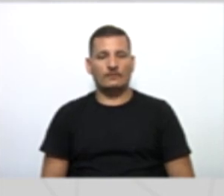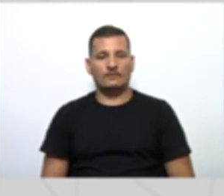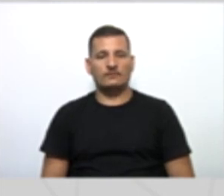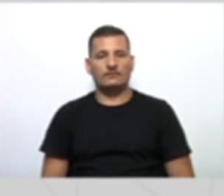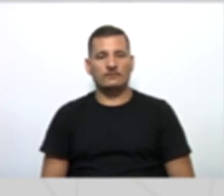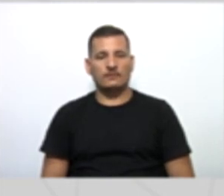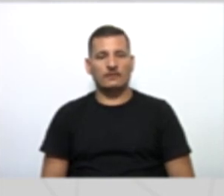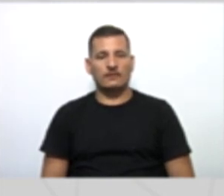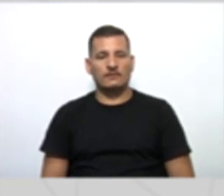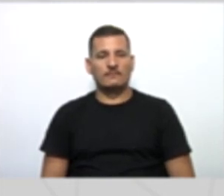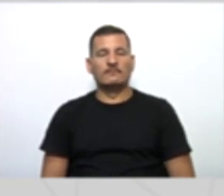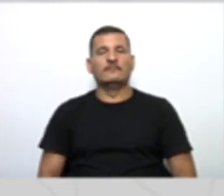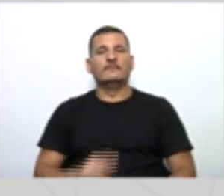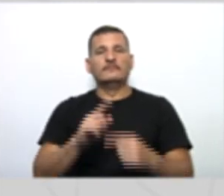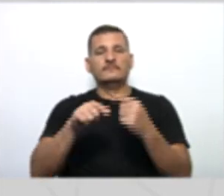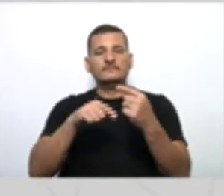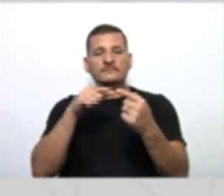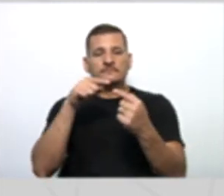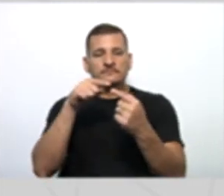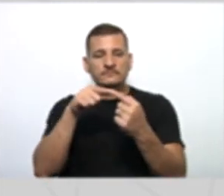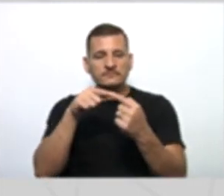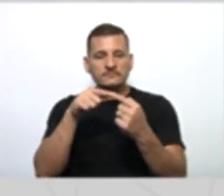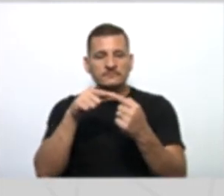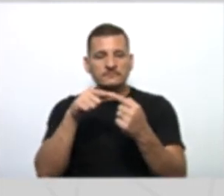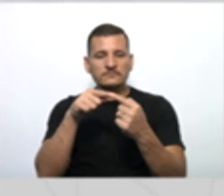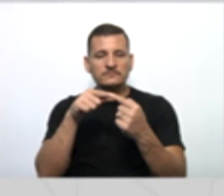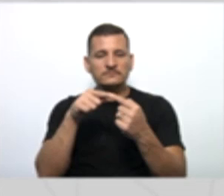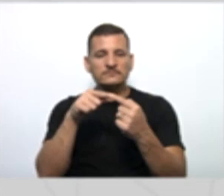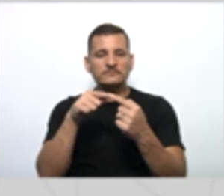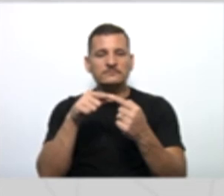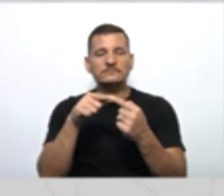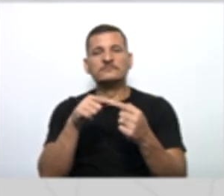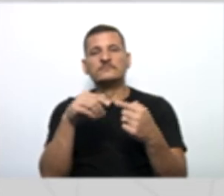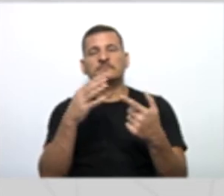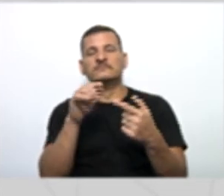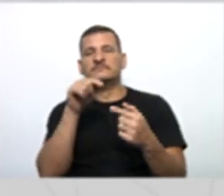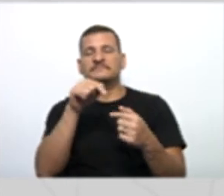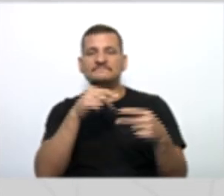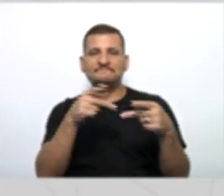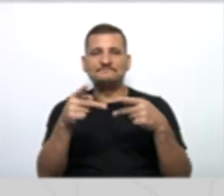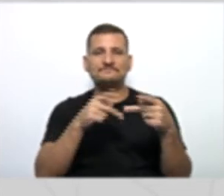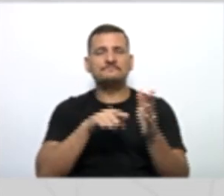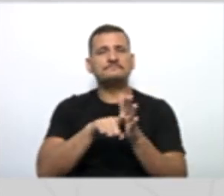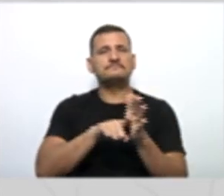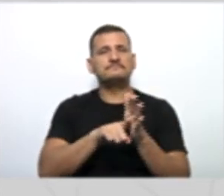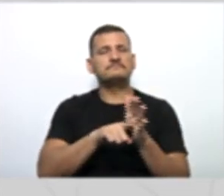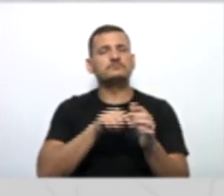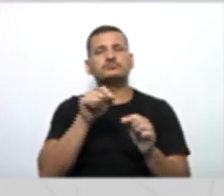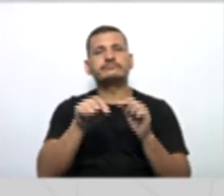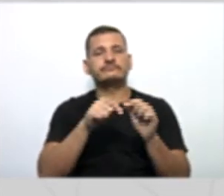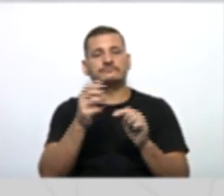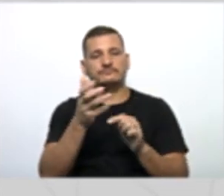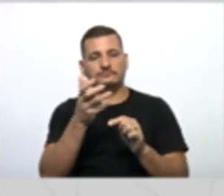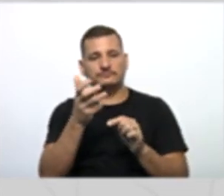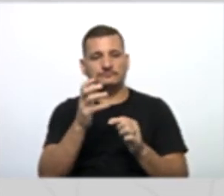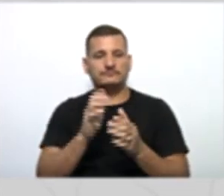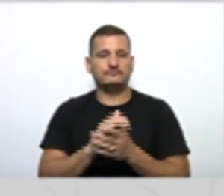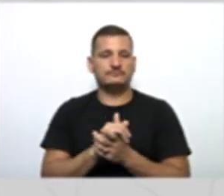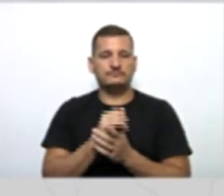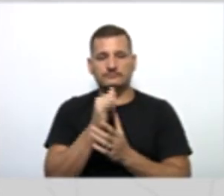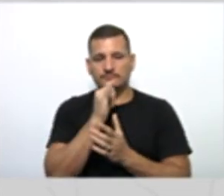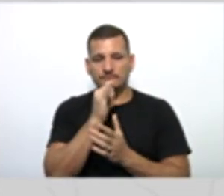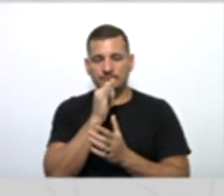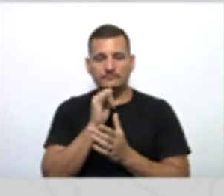da metodologia, a gente tem os objetivos. Então, o que a gente queria com esse projeto de pesquisa? Com o tema de estágio. Por